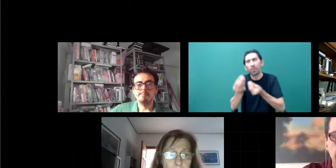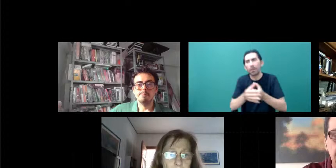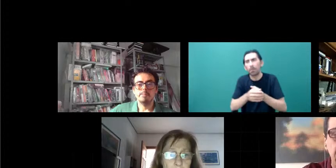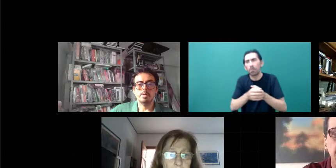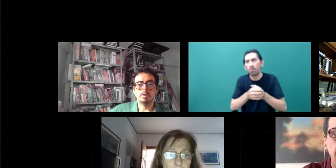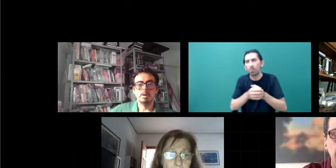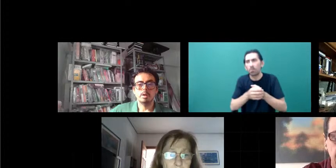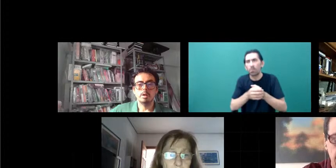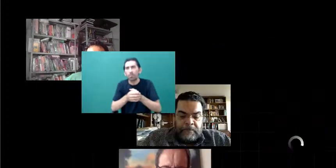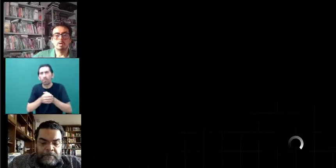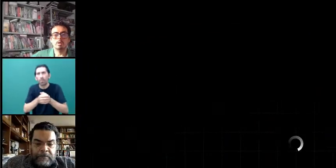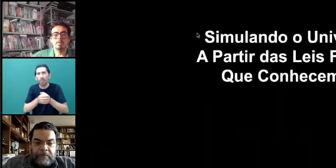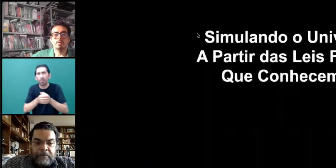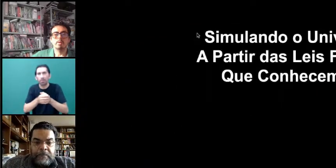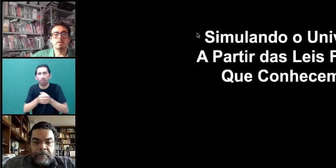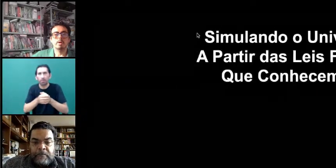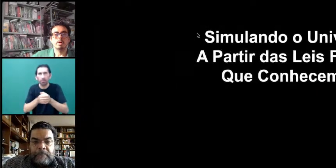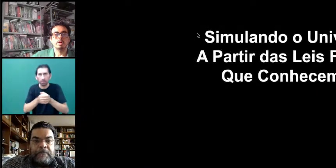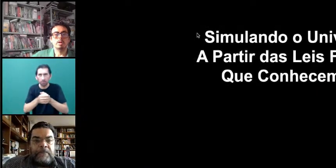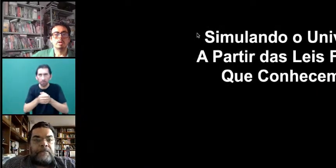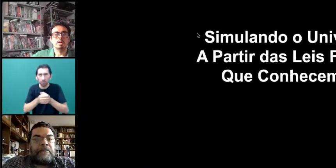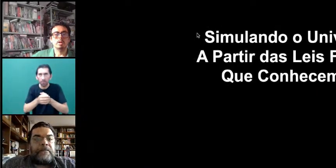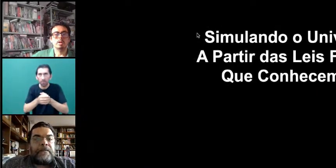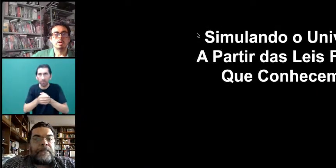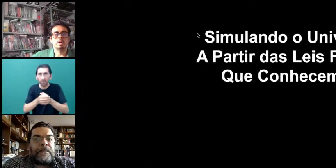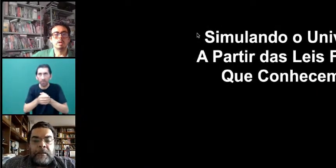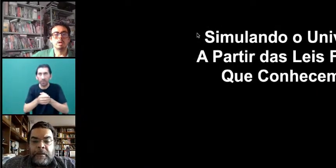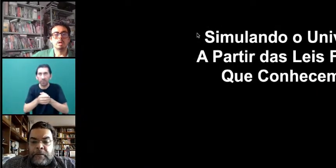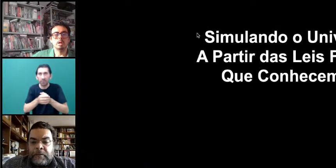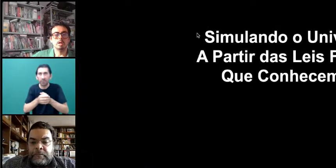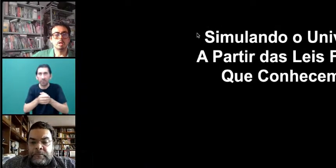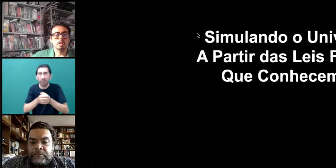Vocês estão vendo aqui a página da simulação?